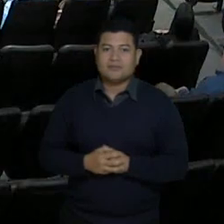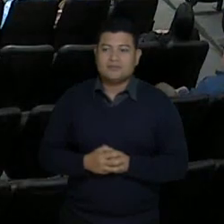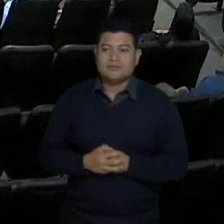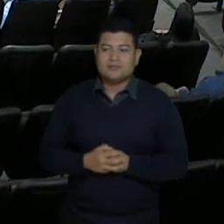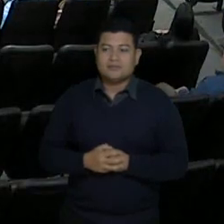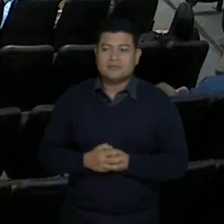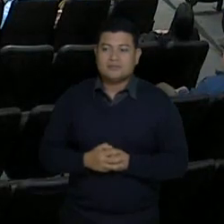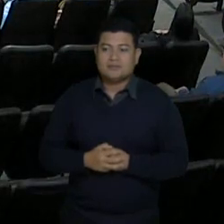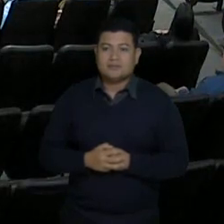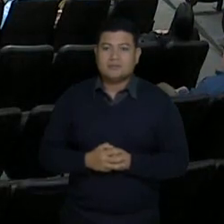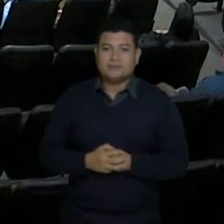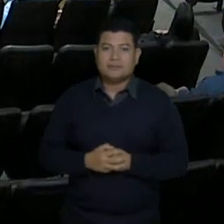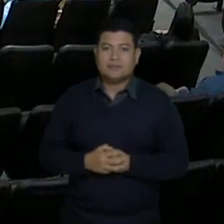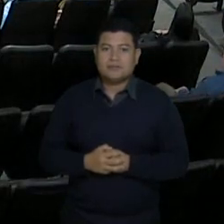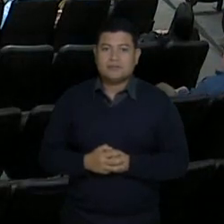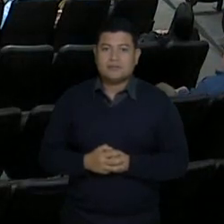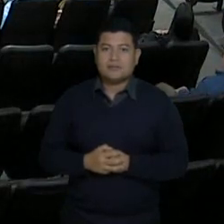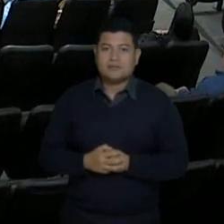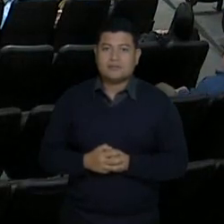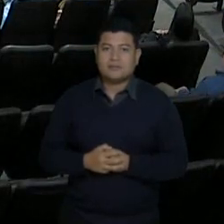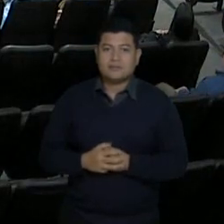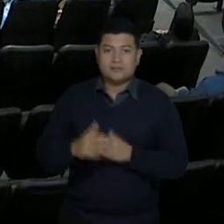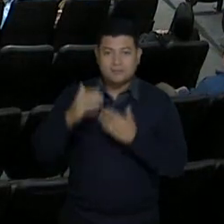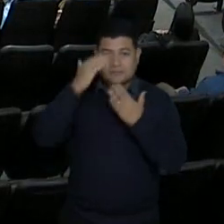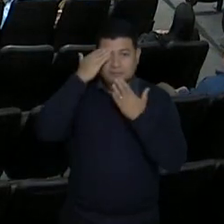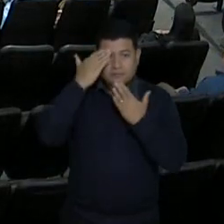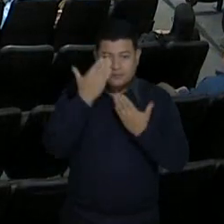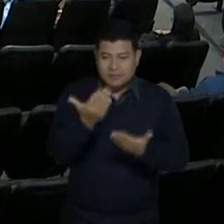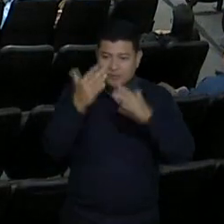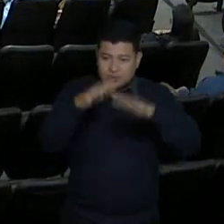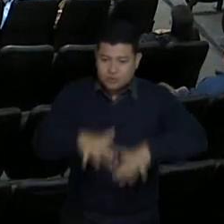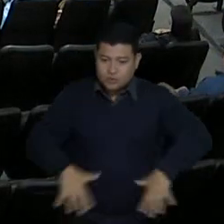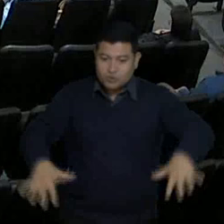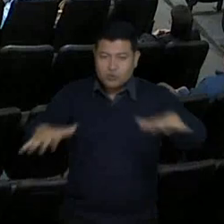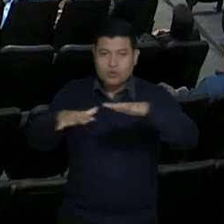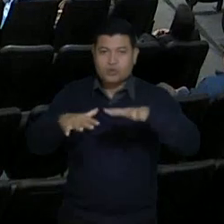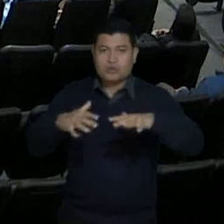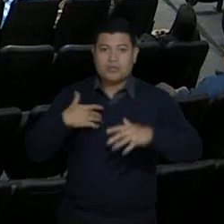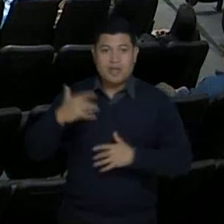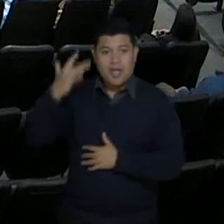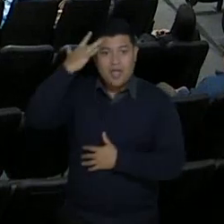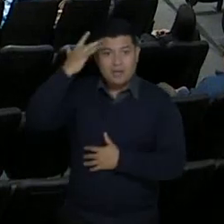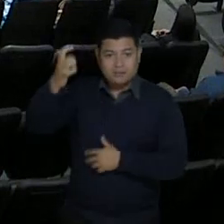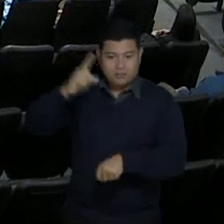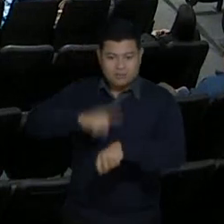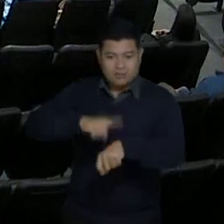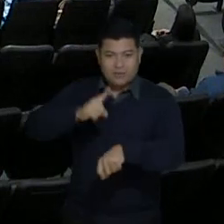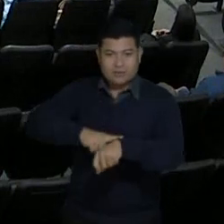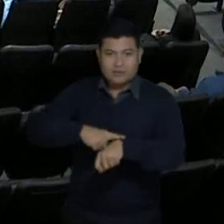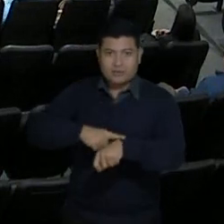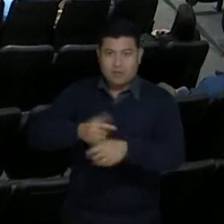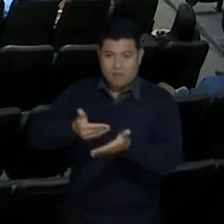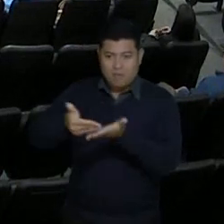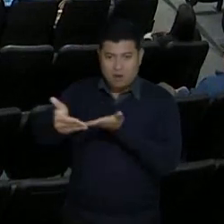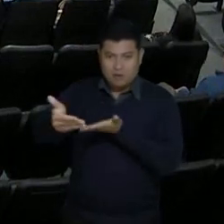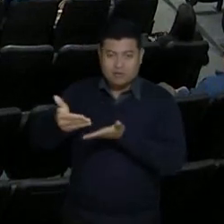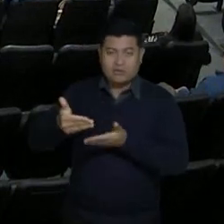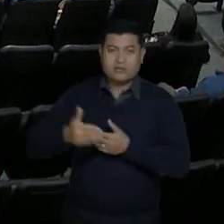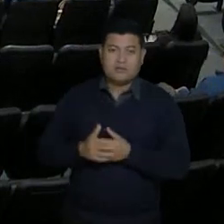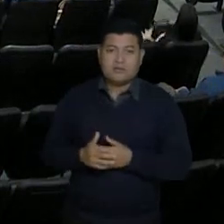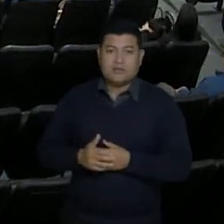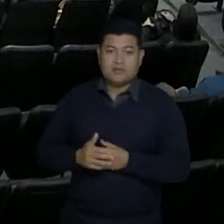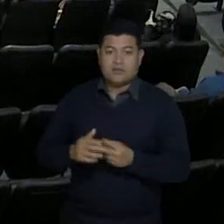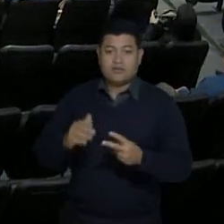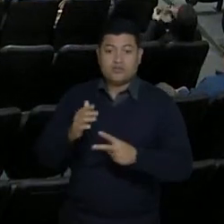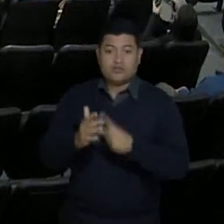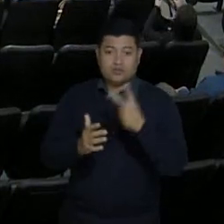gente nós agradecemos a participação de todos e amanhã pontualmente iniciamos o segundo dia do